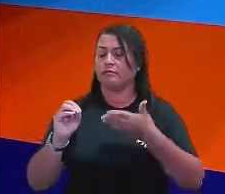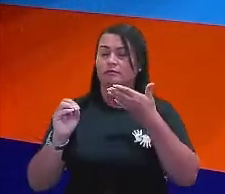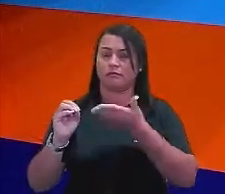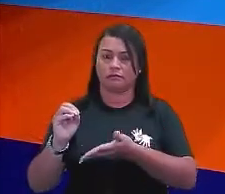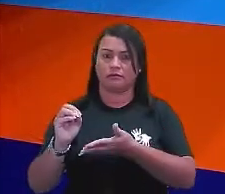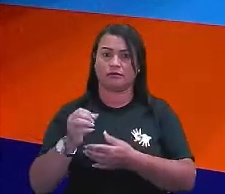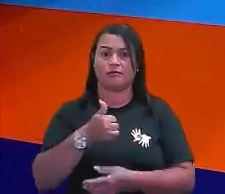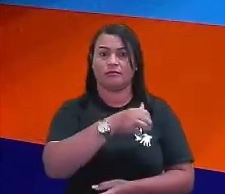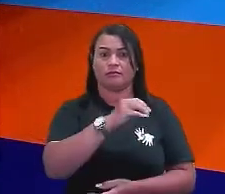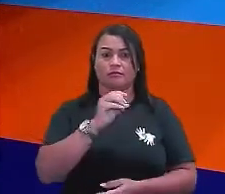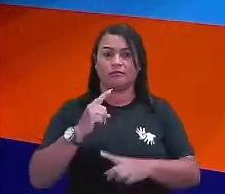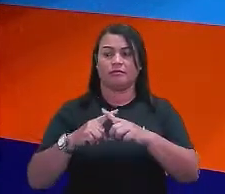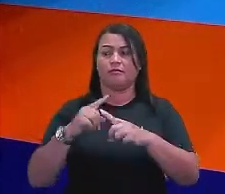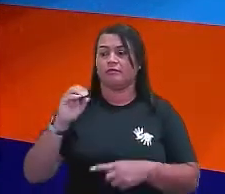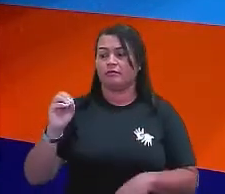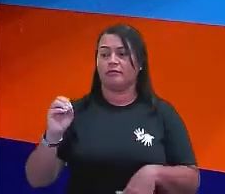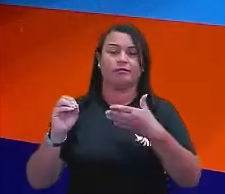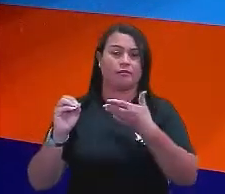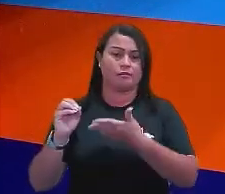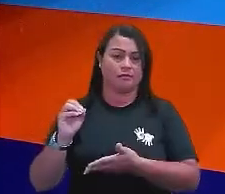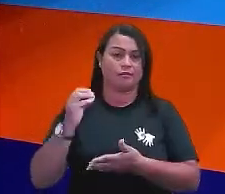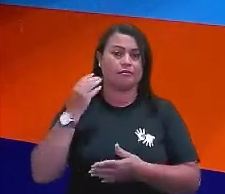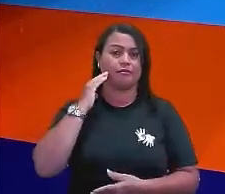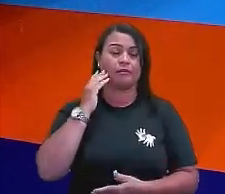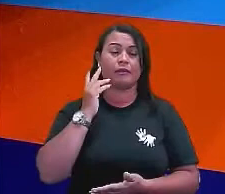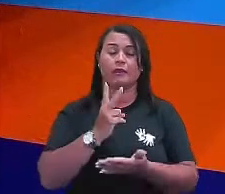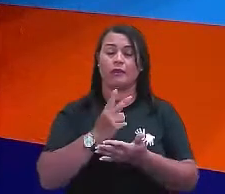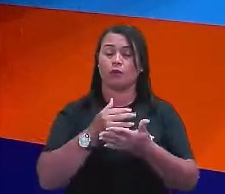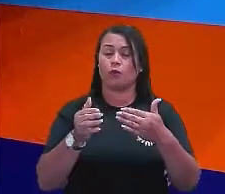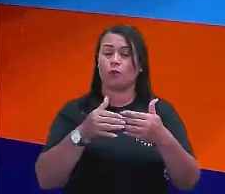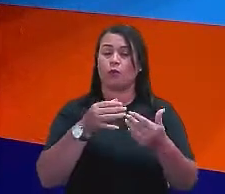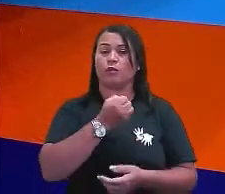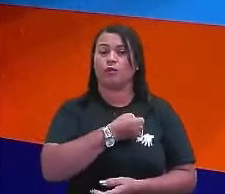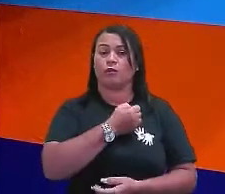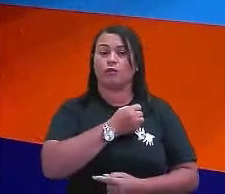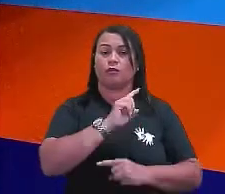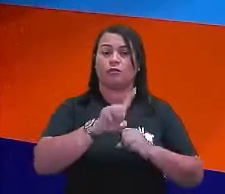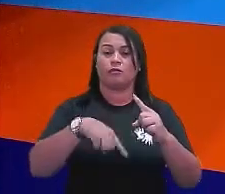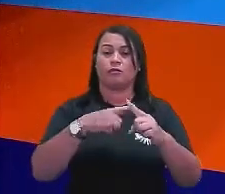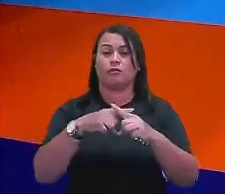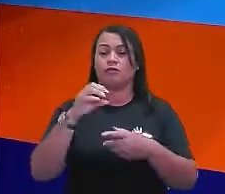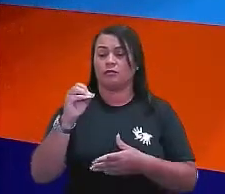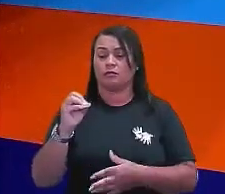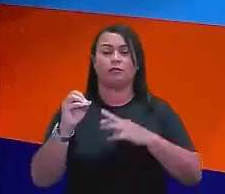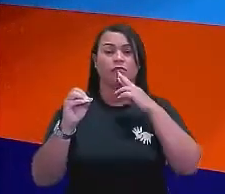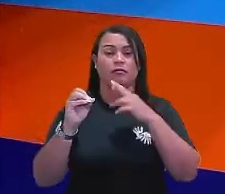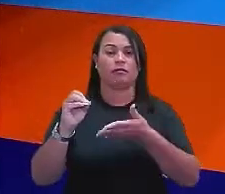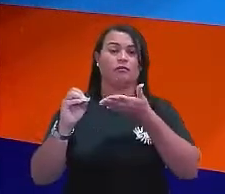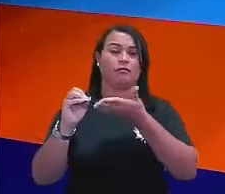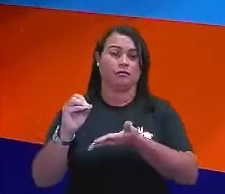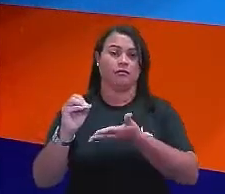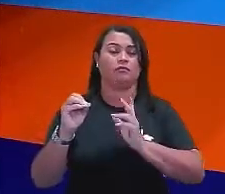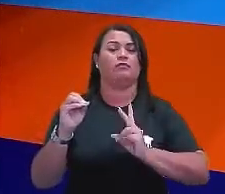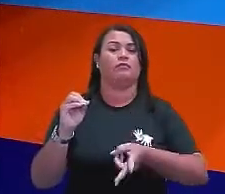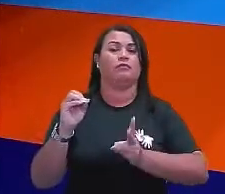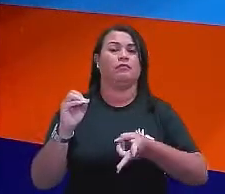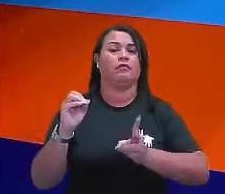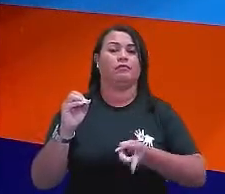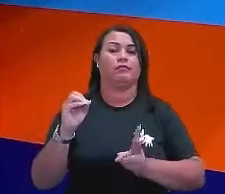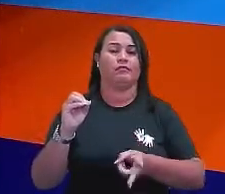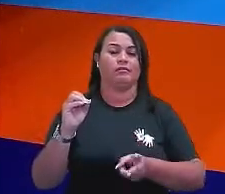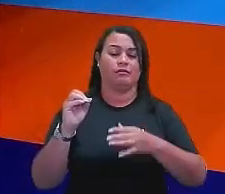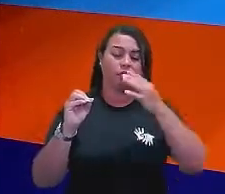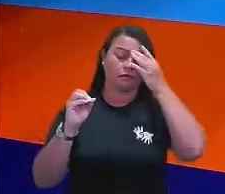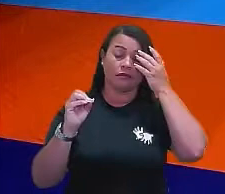0. 100 vezes 0, 0. Então, todo número multiplicado por zero vai ser igual a zero,